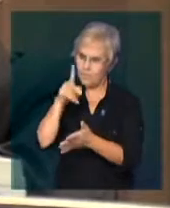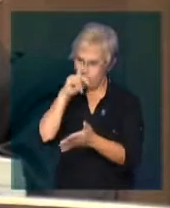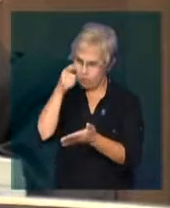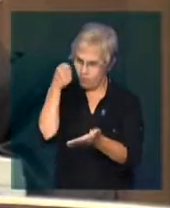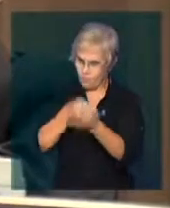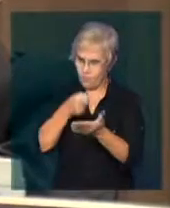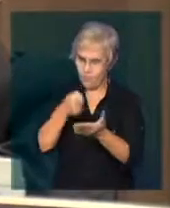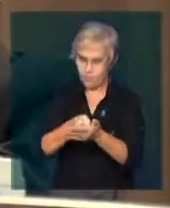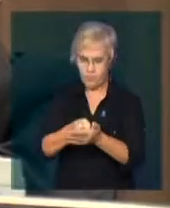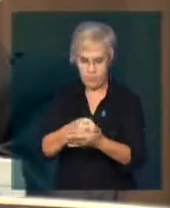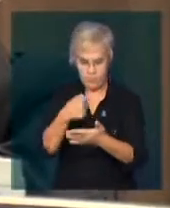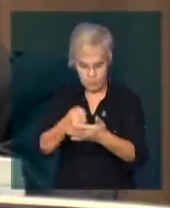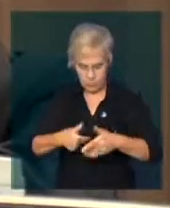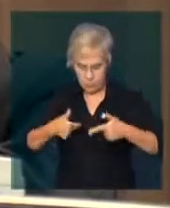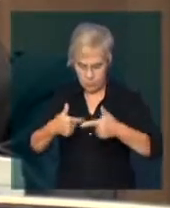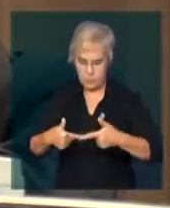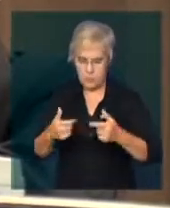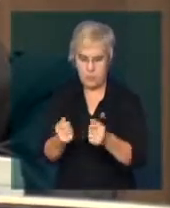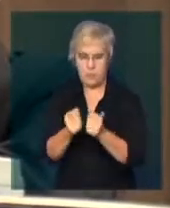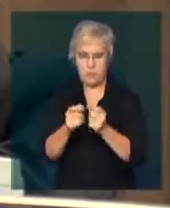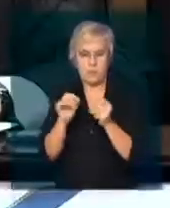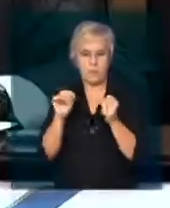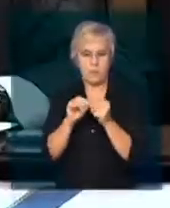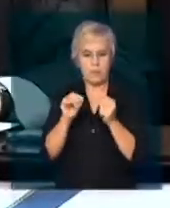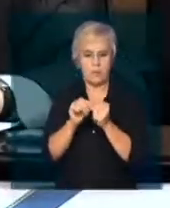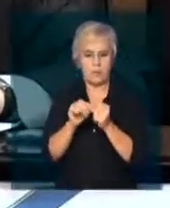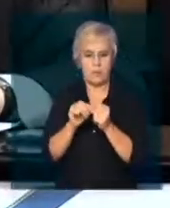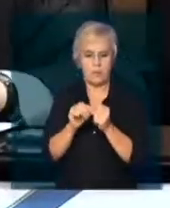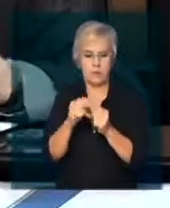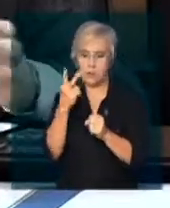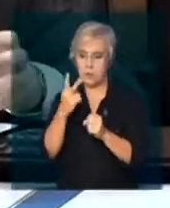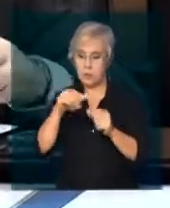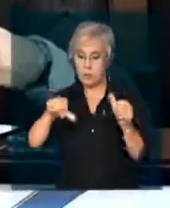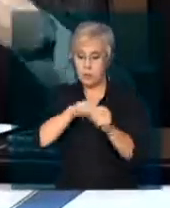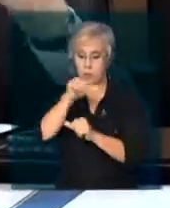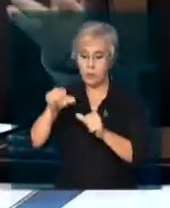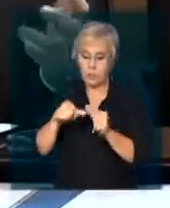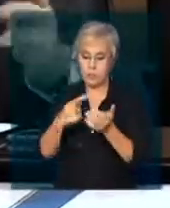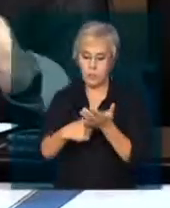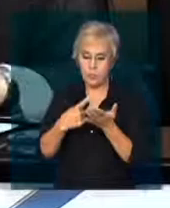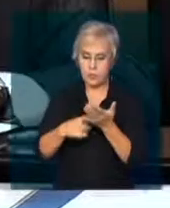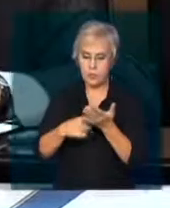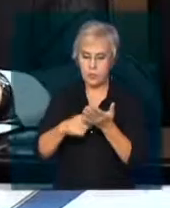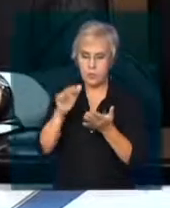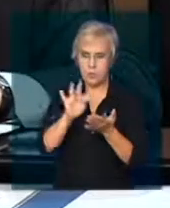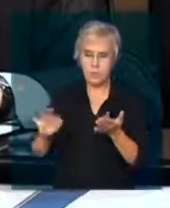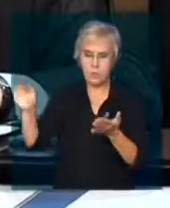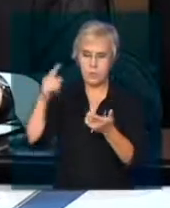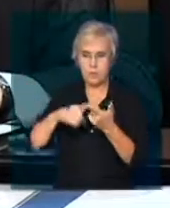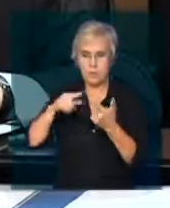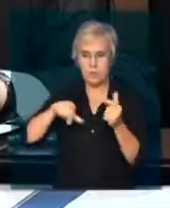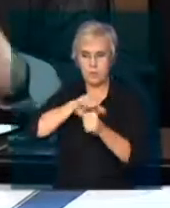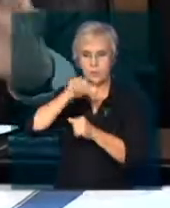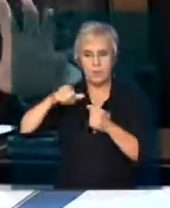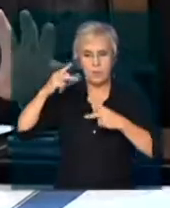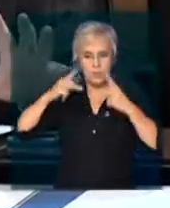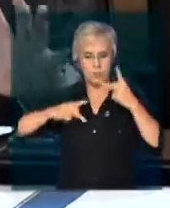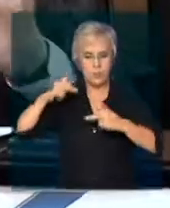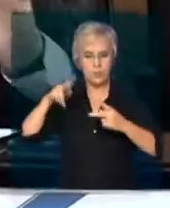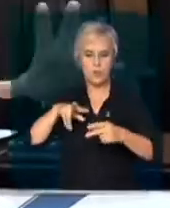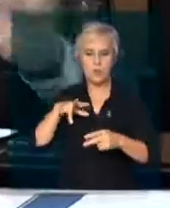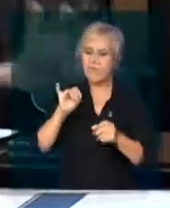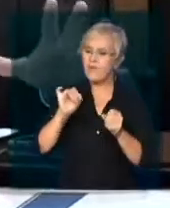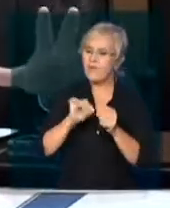determinação em realizar essas duas reformas, tanto a política quanto a questão do Pacto Federativo, fará